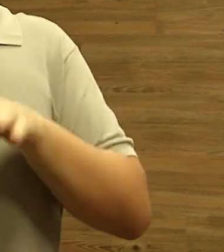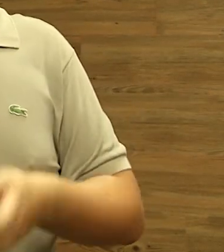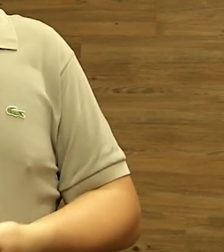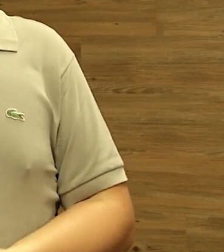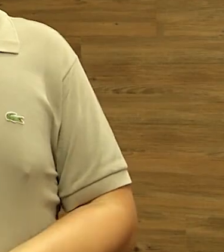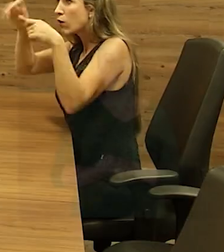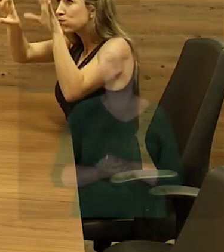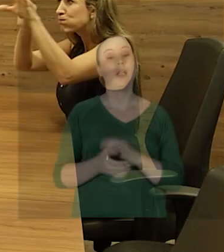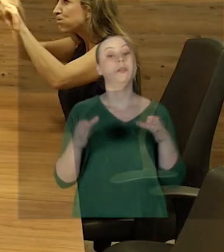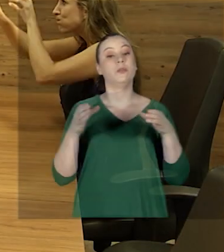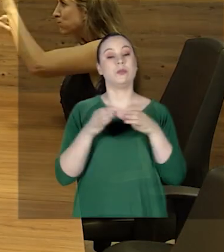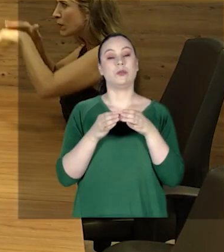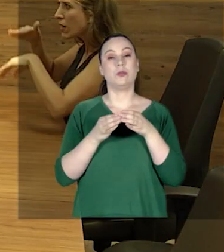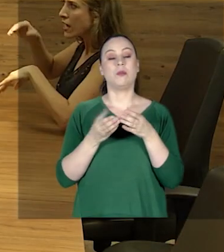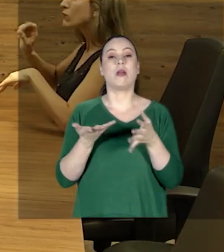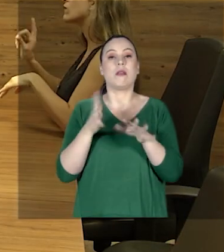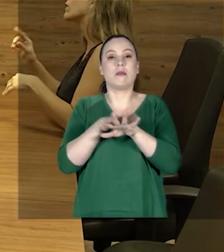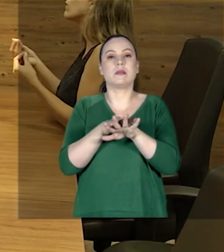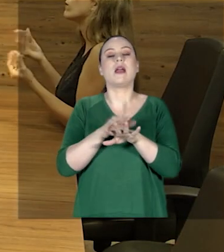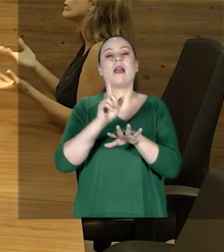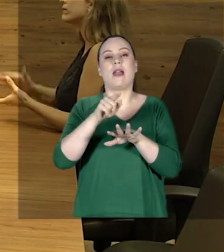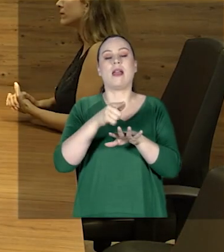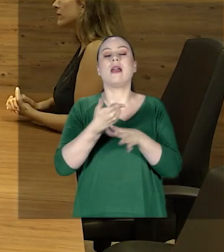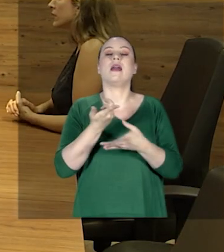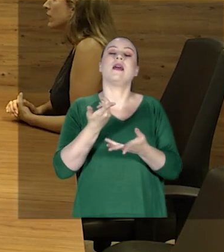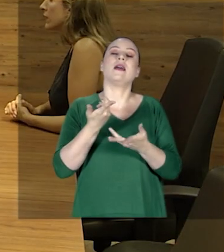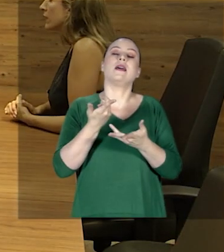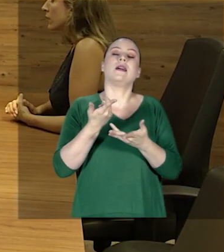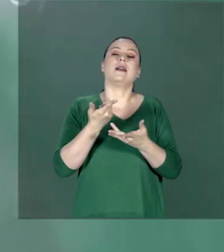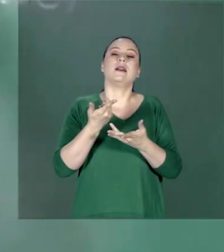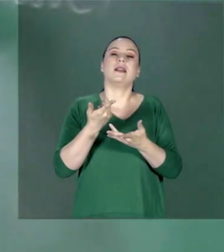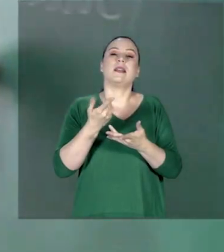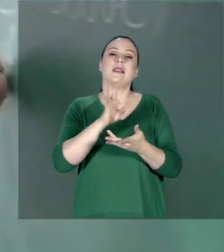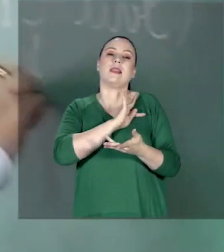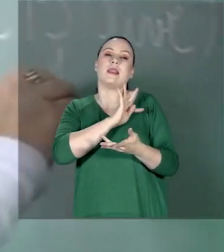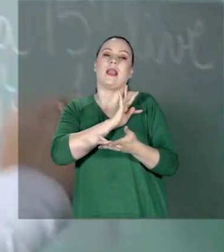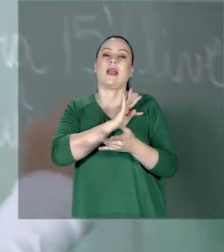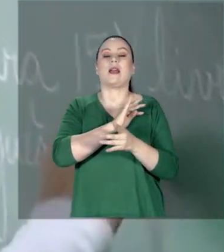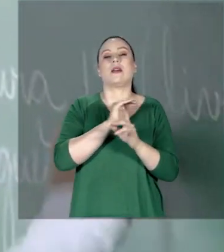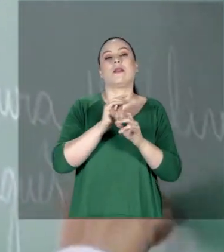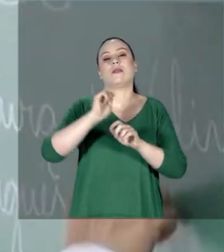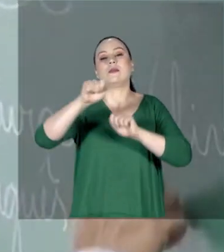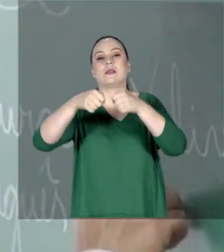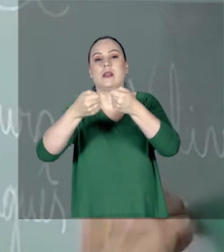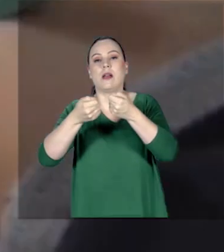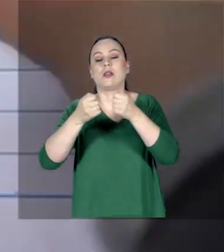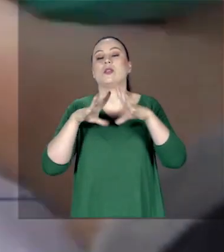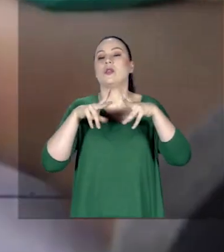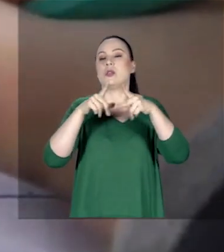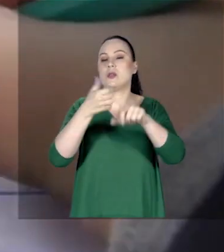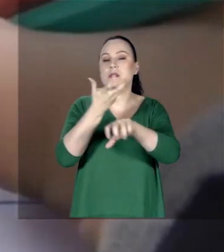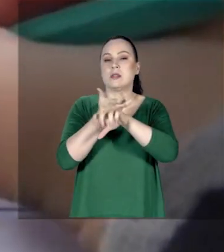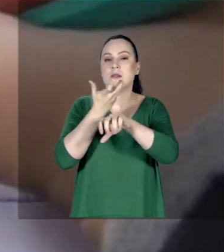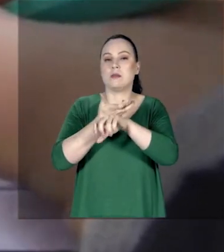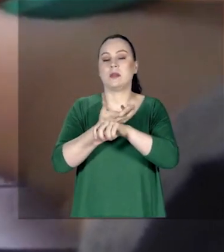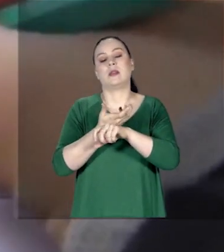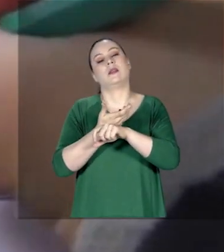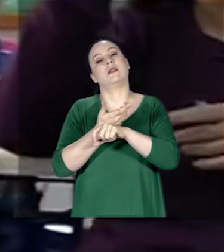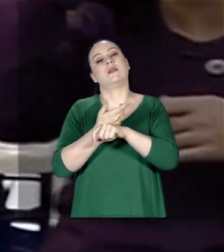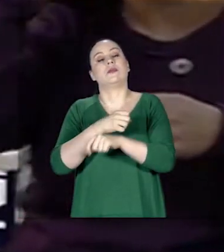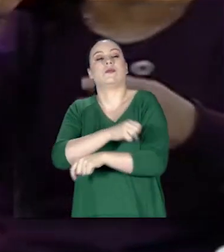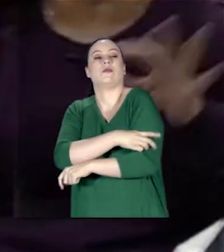com os outros alunos. A ideia desta turma inclusiva é disponibilizar termos técnicos traduzidos para todas as